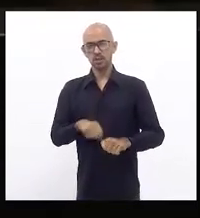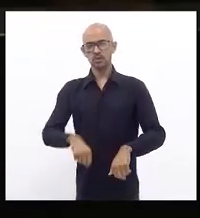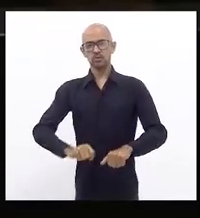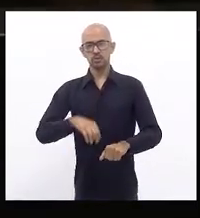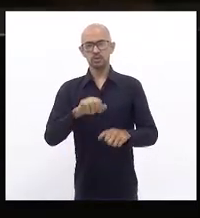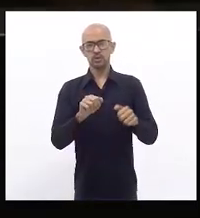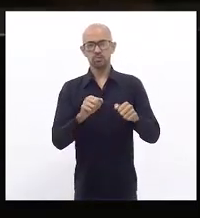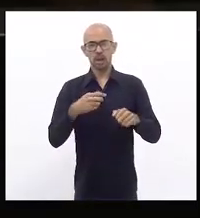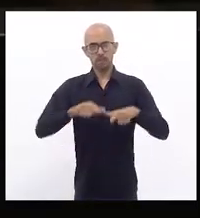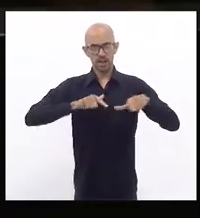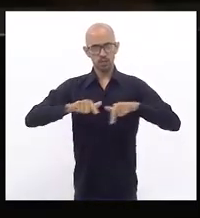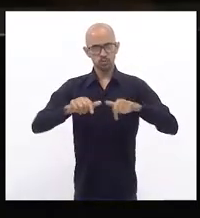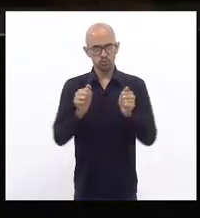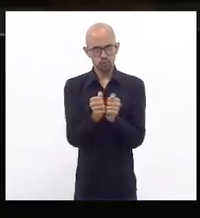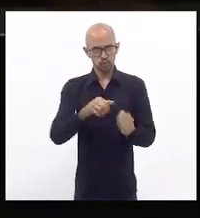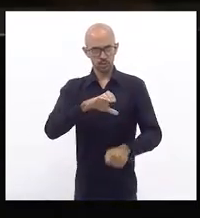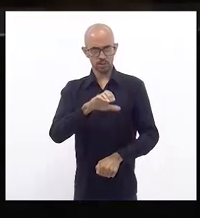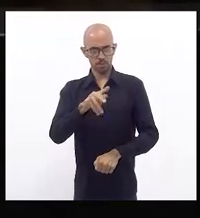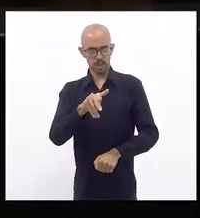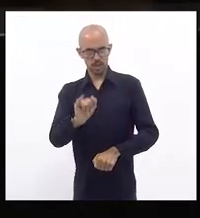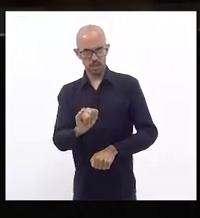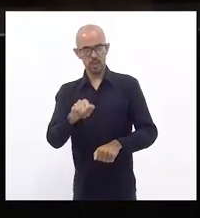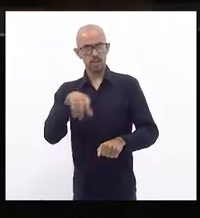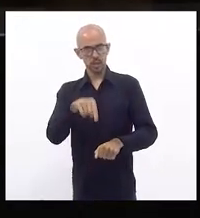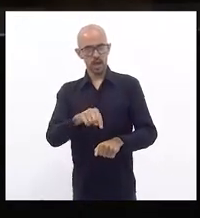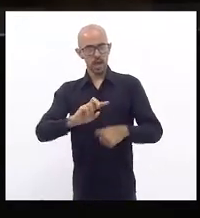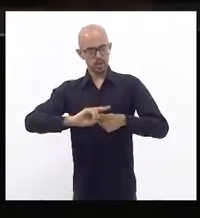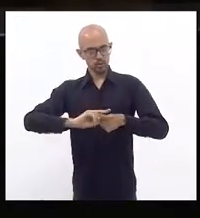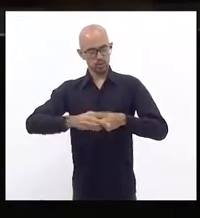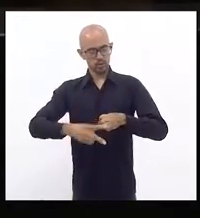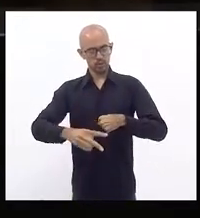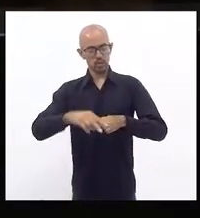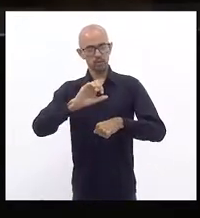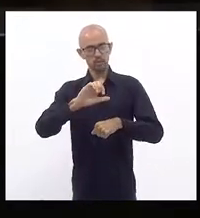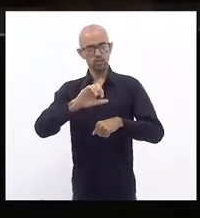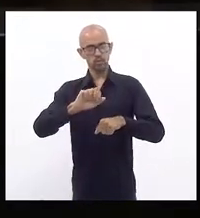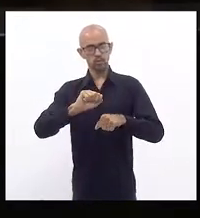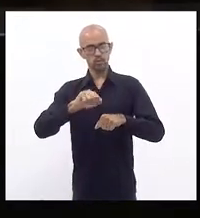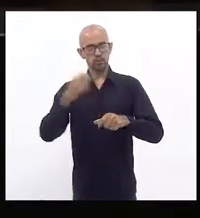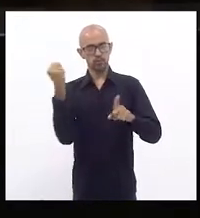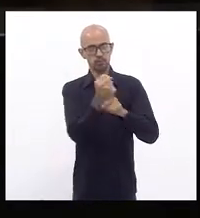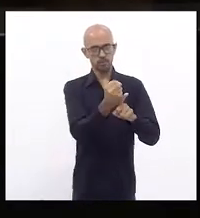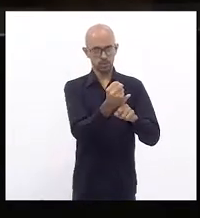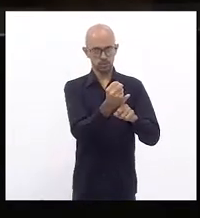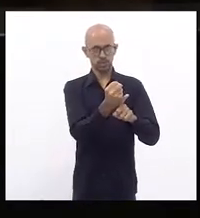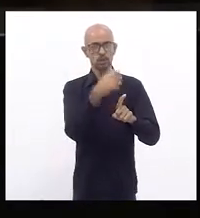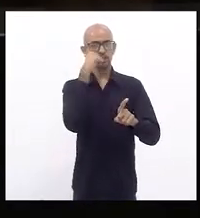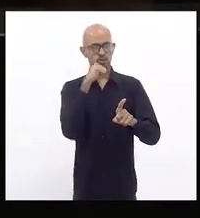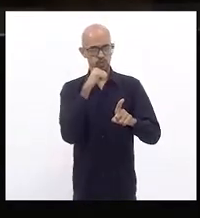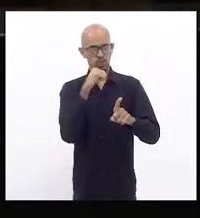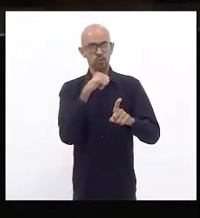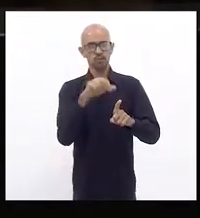CPI que investigou as causas do feminicídio aqui no estado do Rio de Janeiro. Eu fui vice-presidenta, CPI